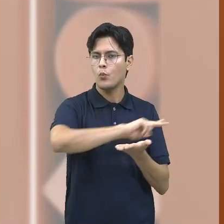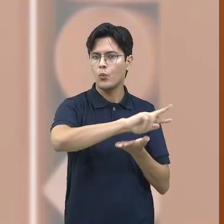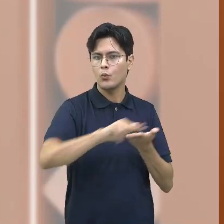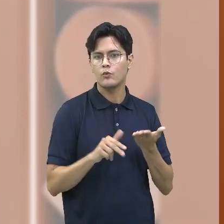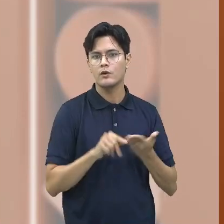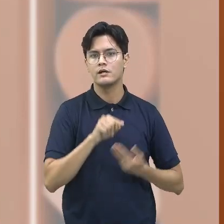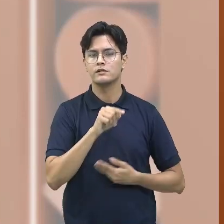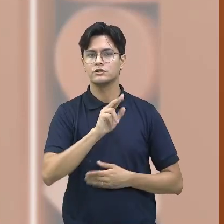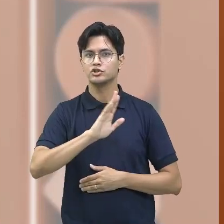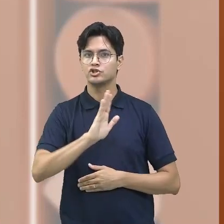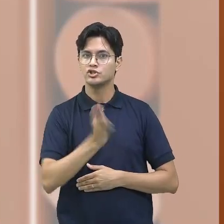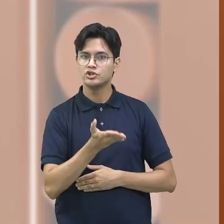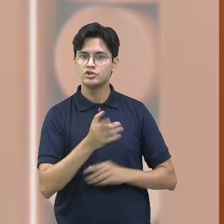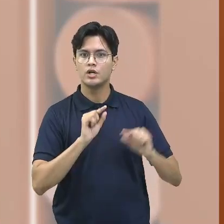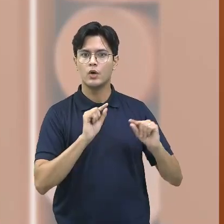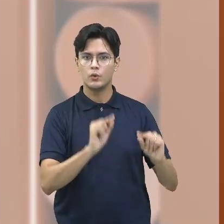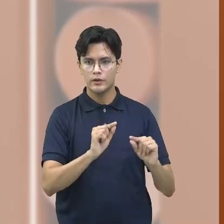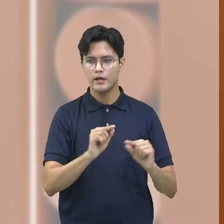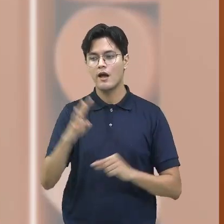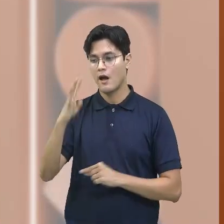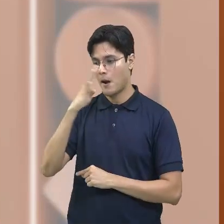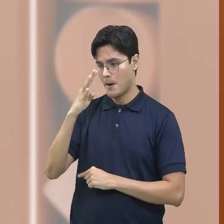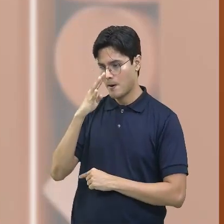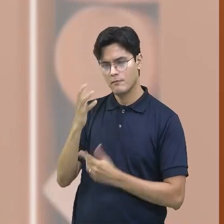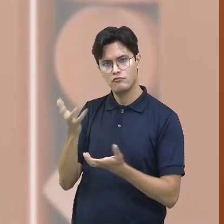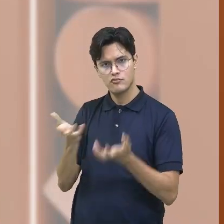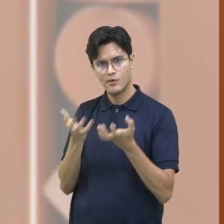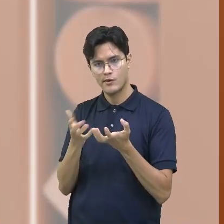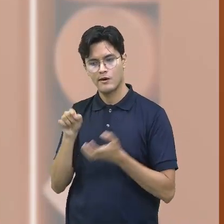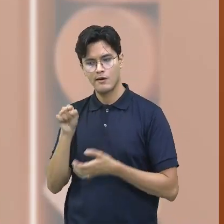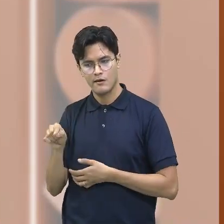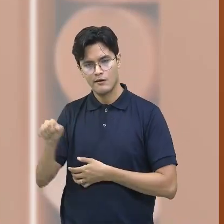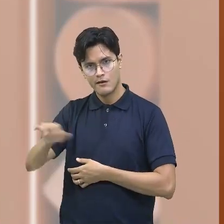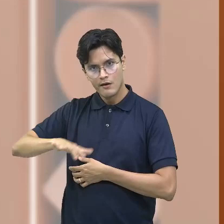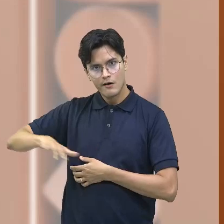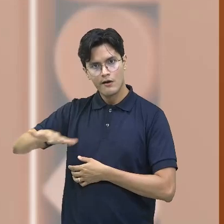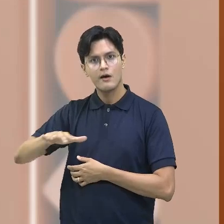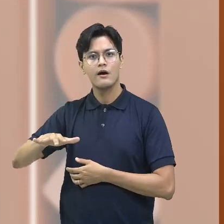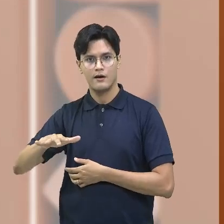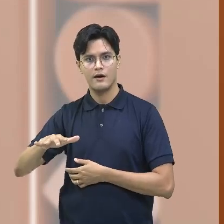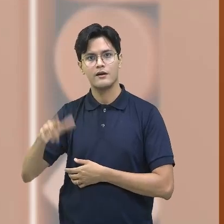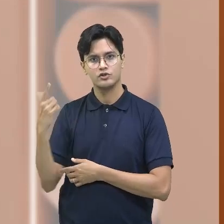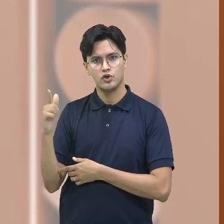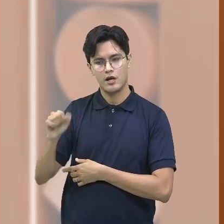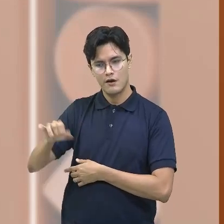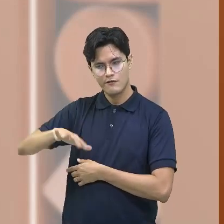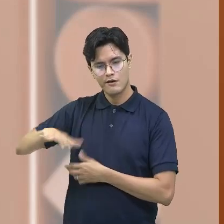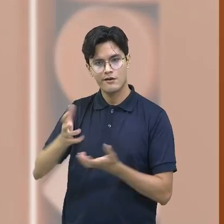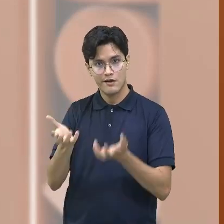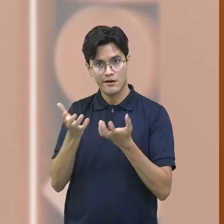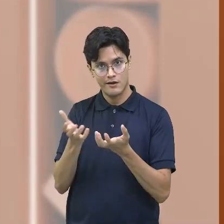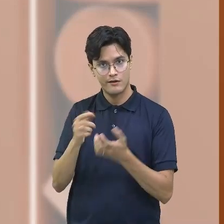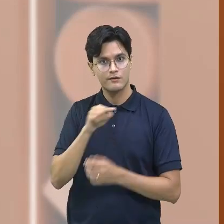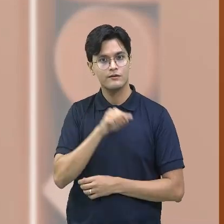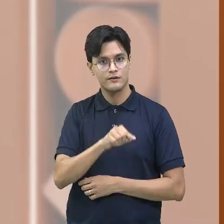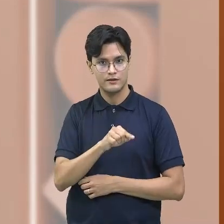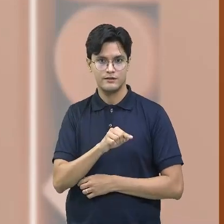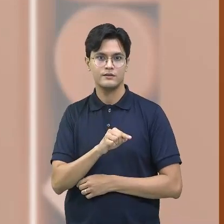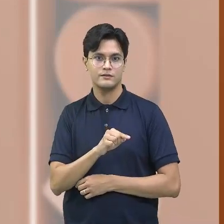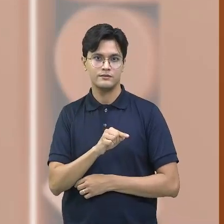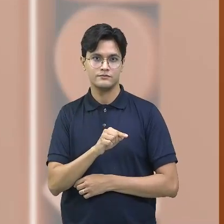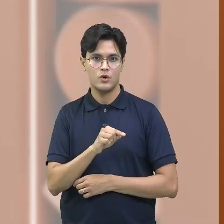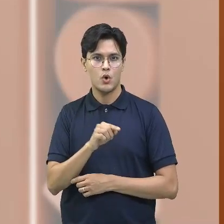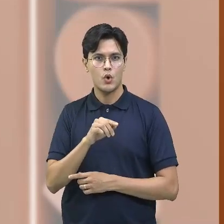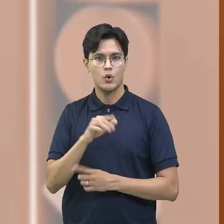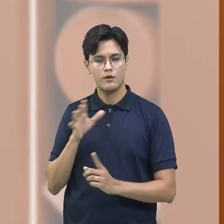estavam ali, né, vislumbrando uma determinada área geográfica para, né,